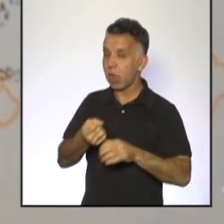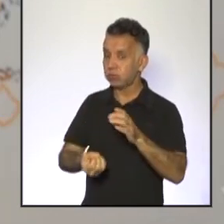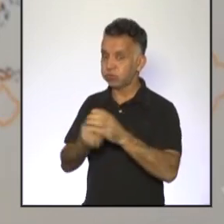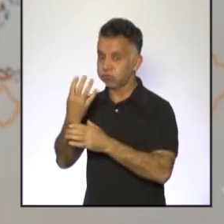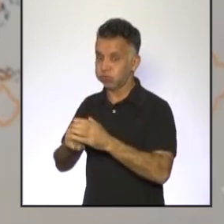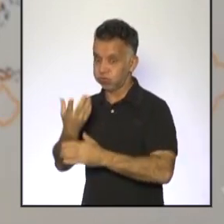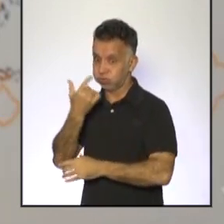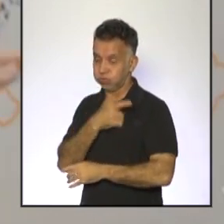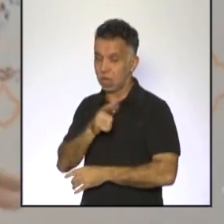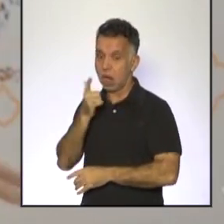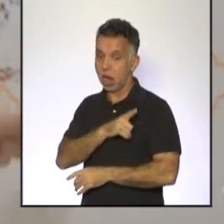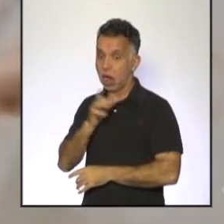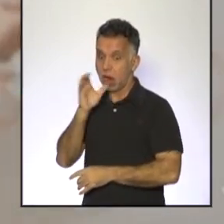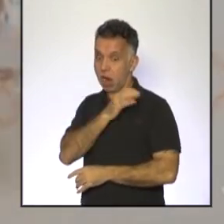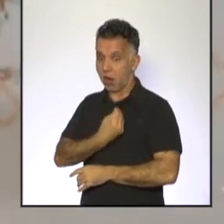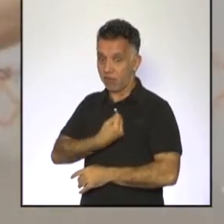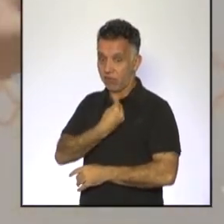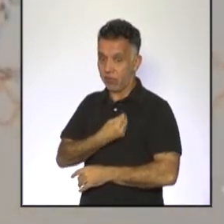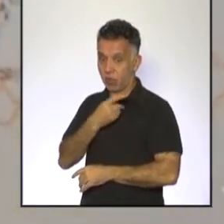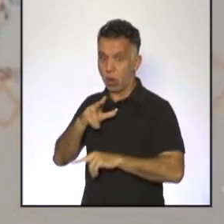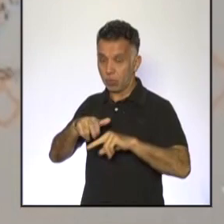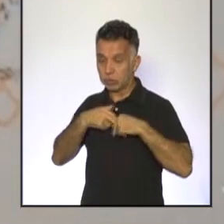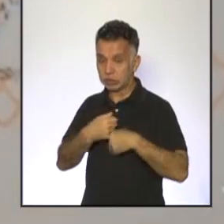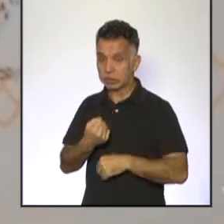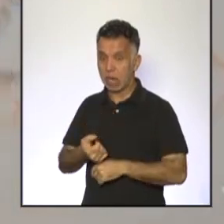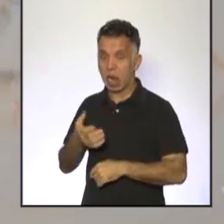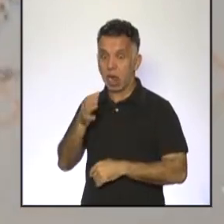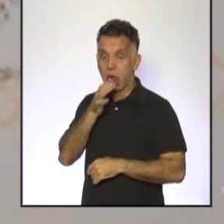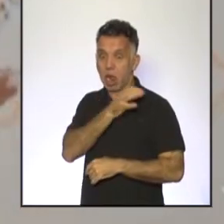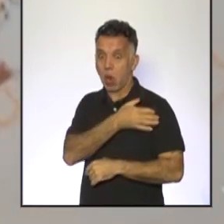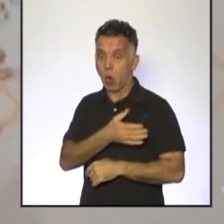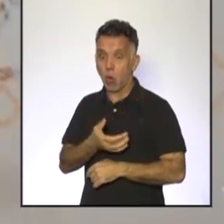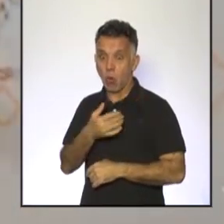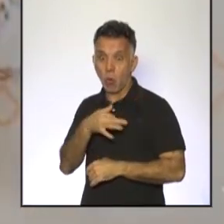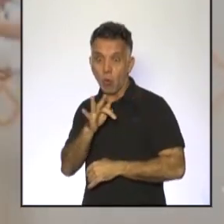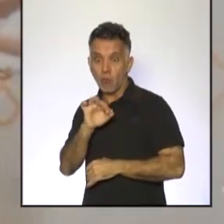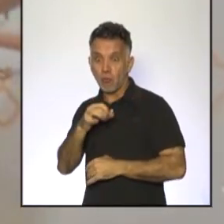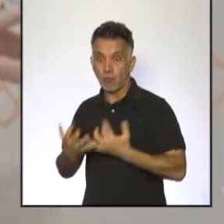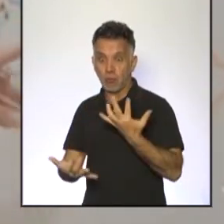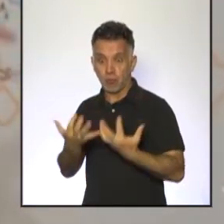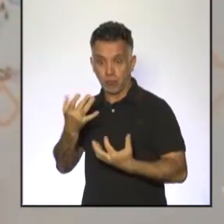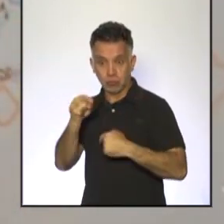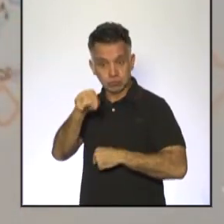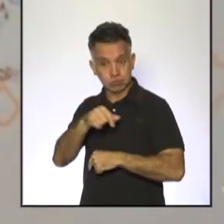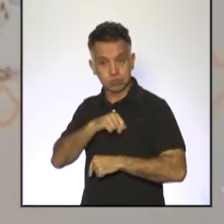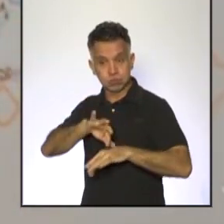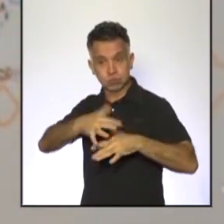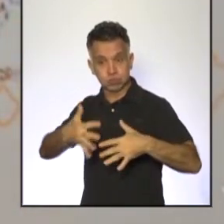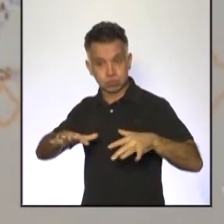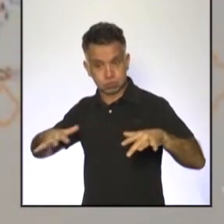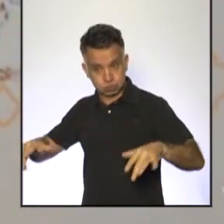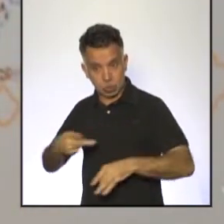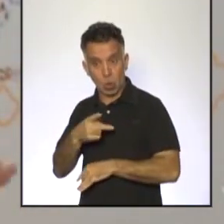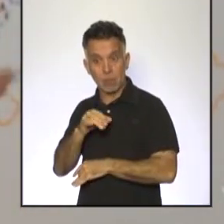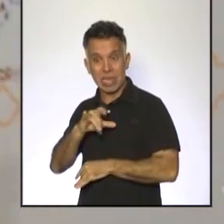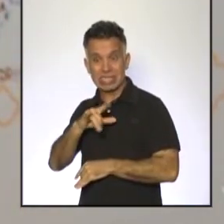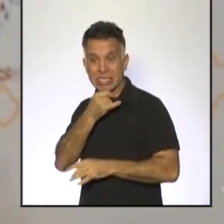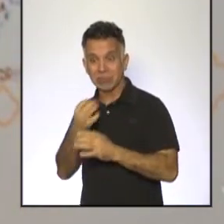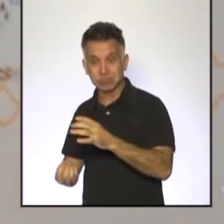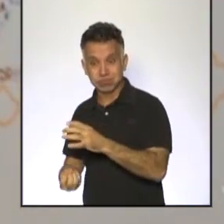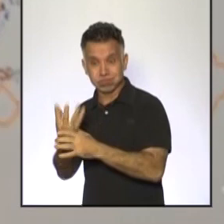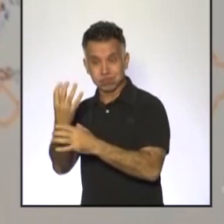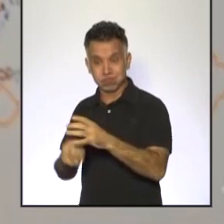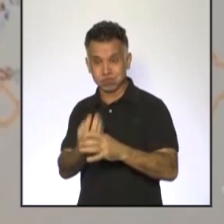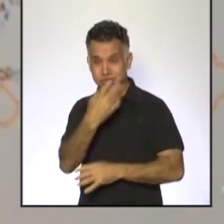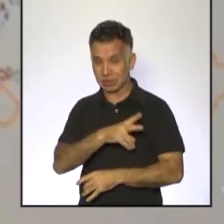muito ativas. Por isso que o Círculo de Fogo do Pacífico, uma região com forte concentração de limites convergentes, é